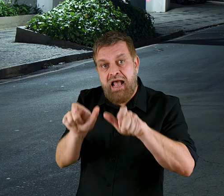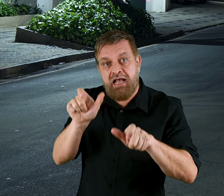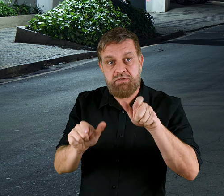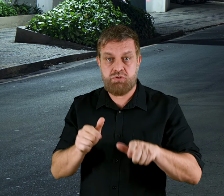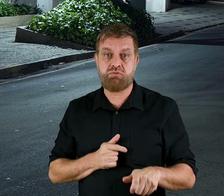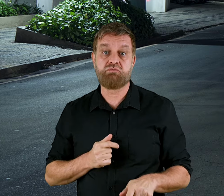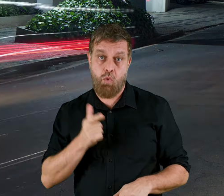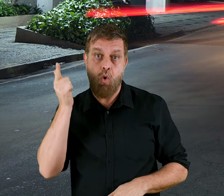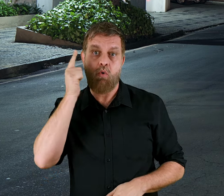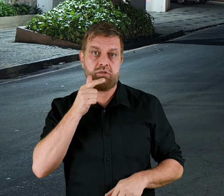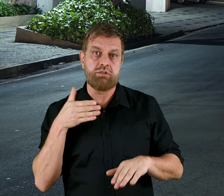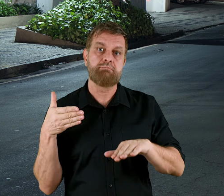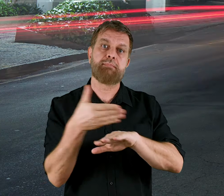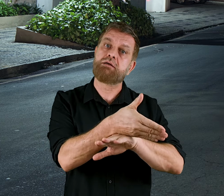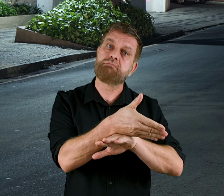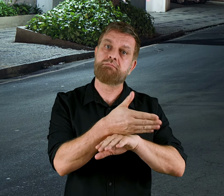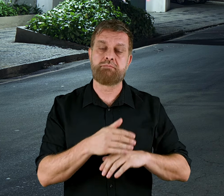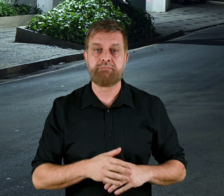a isso.